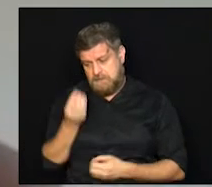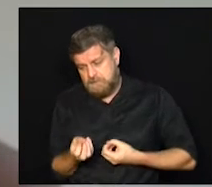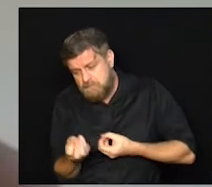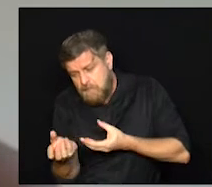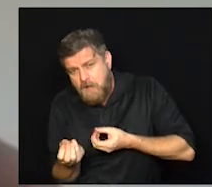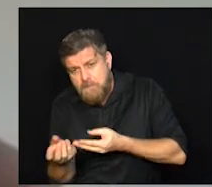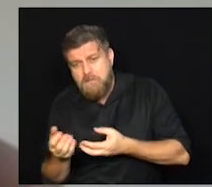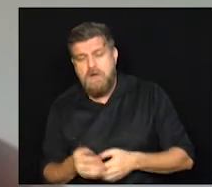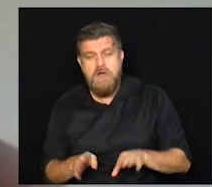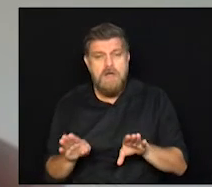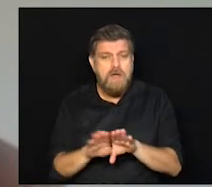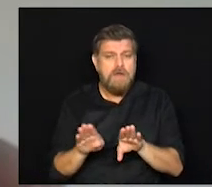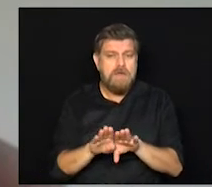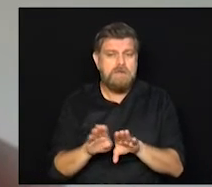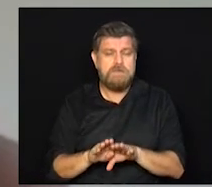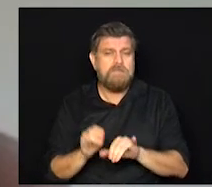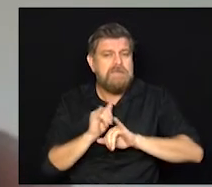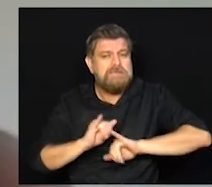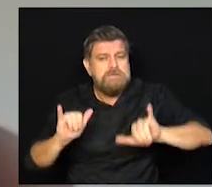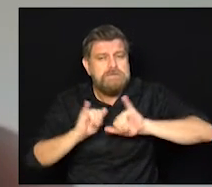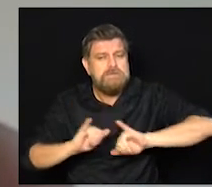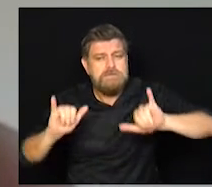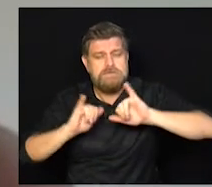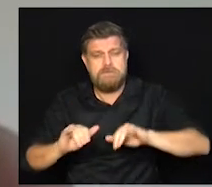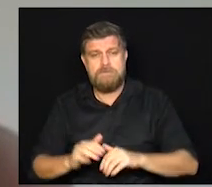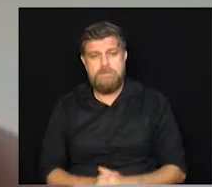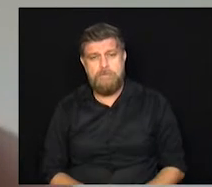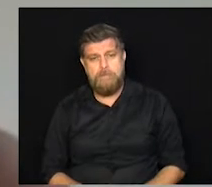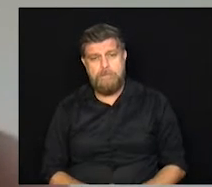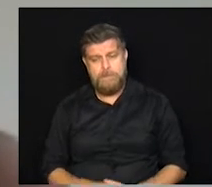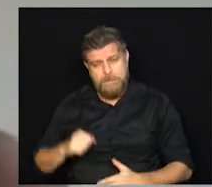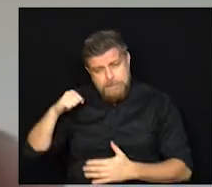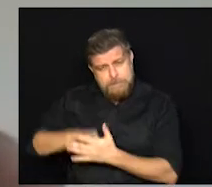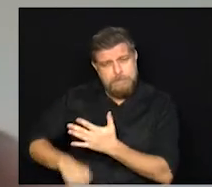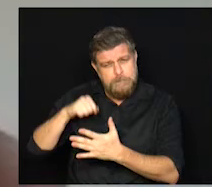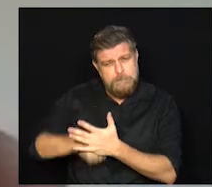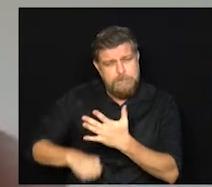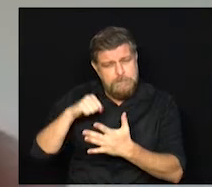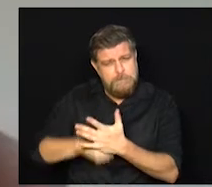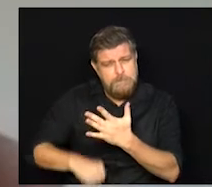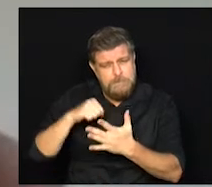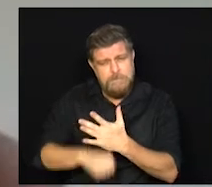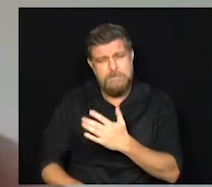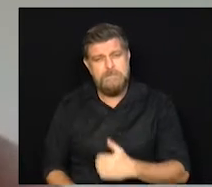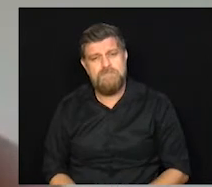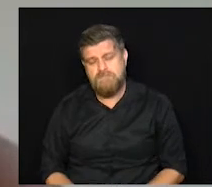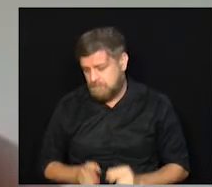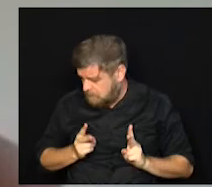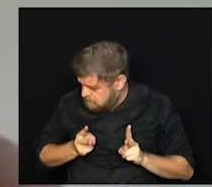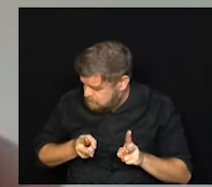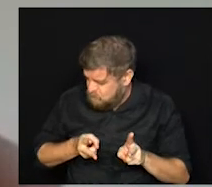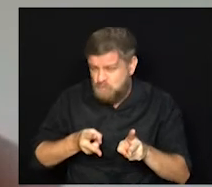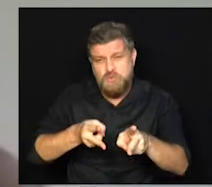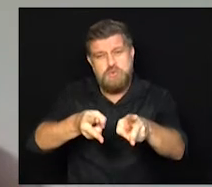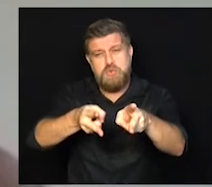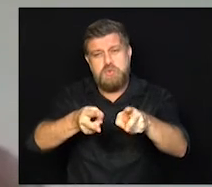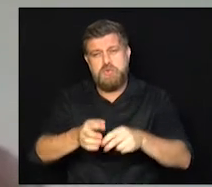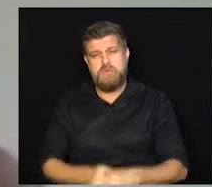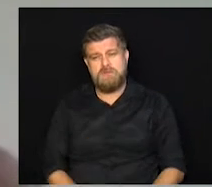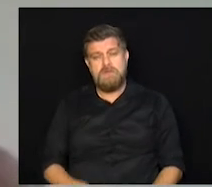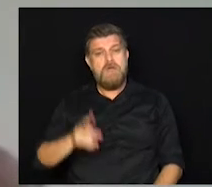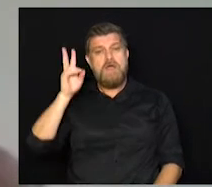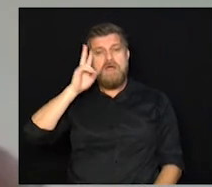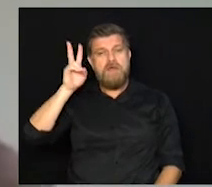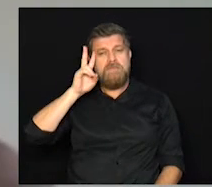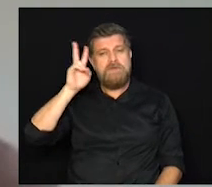que essa luta é constante, né? Eu me